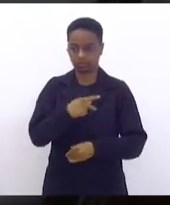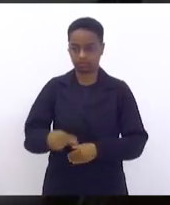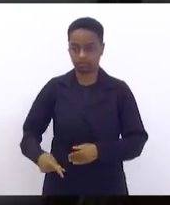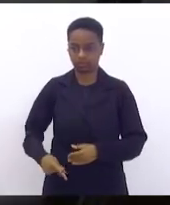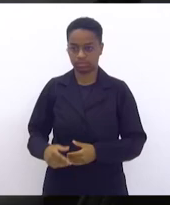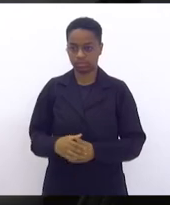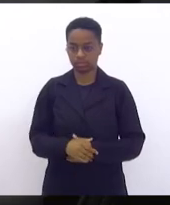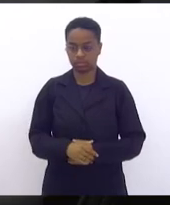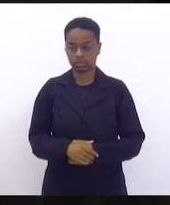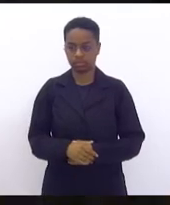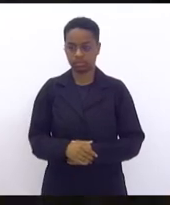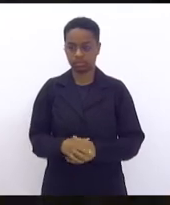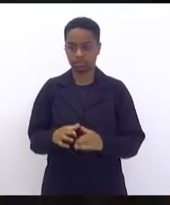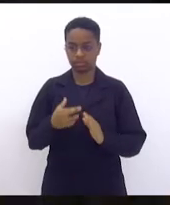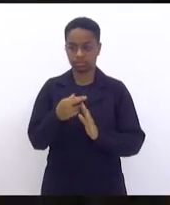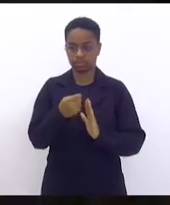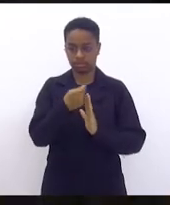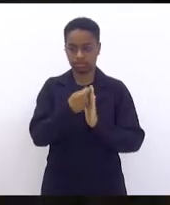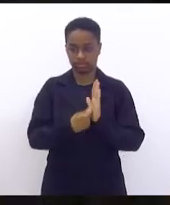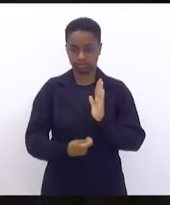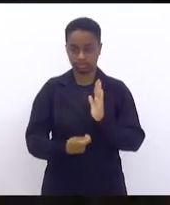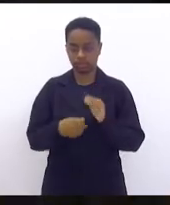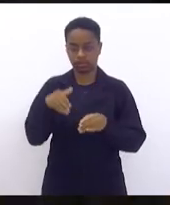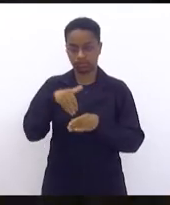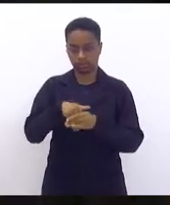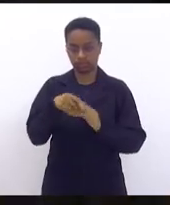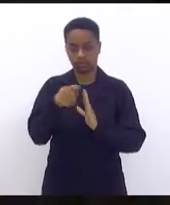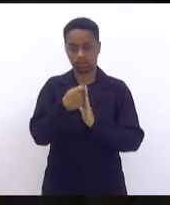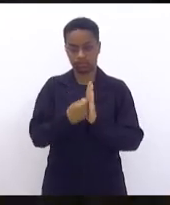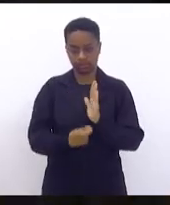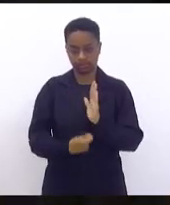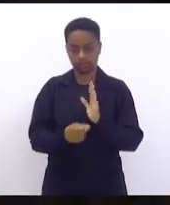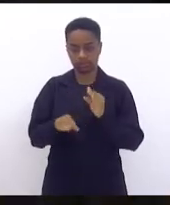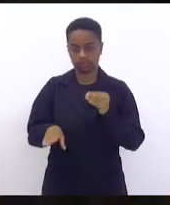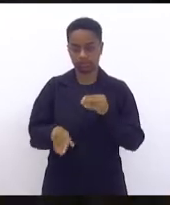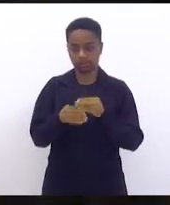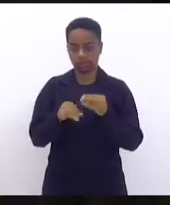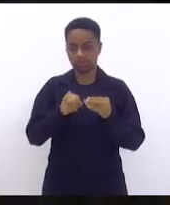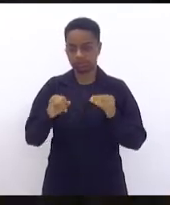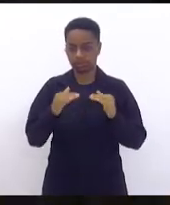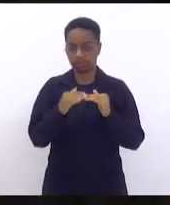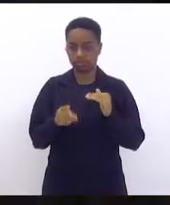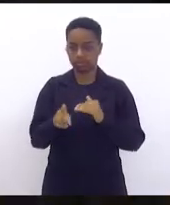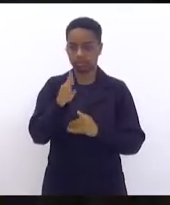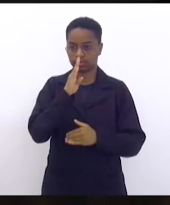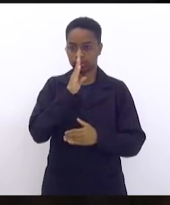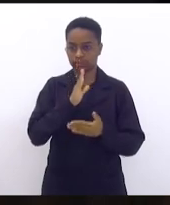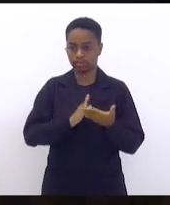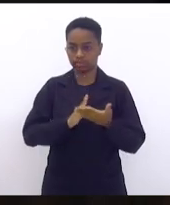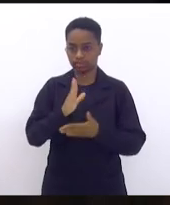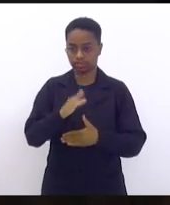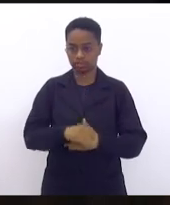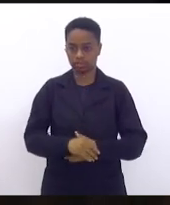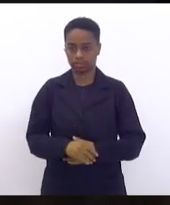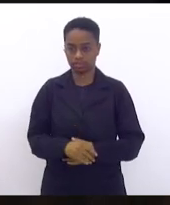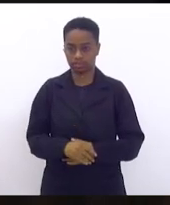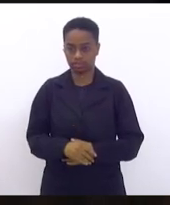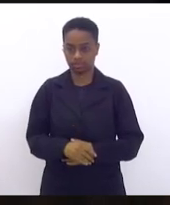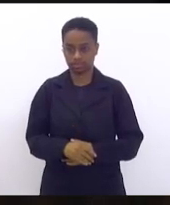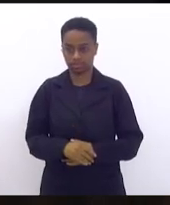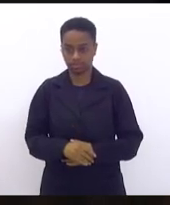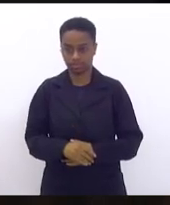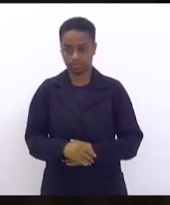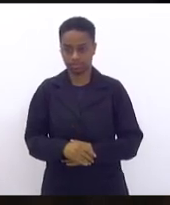vencido, né? Em votação, redação do vencido, assim emendado. Senhores que aprovam, permaneçam como estão. Aprovado